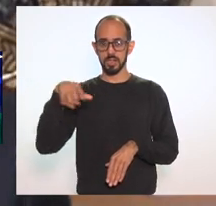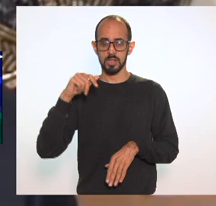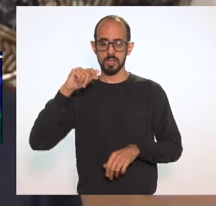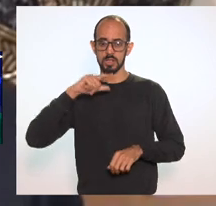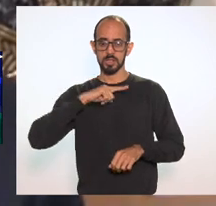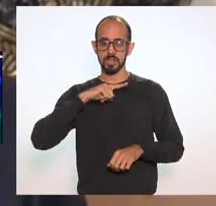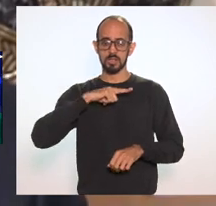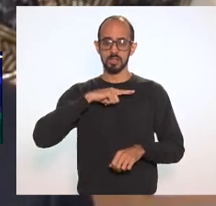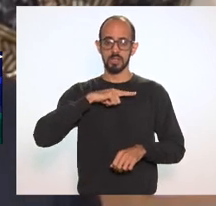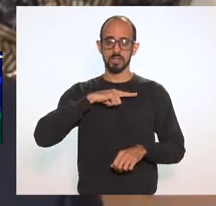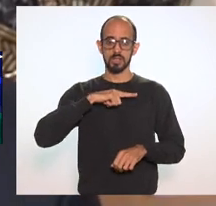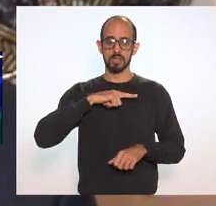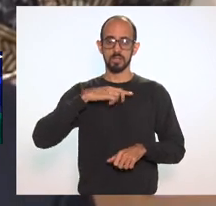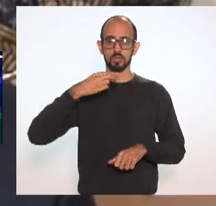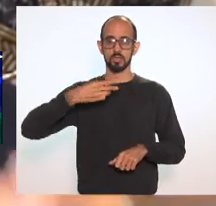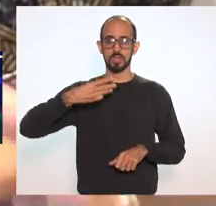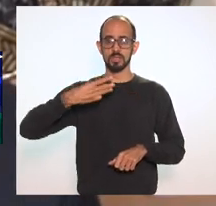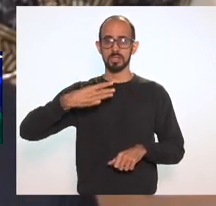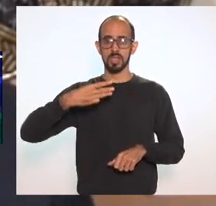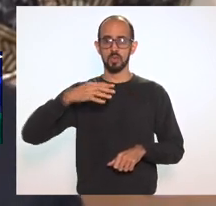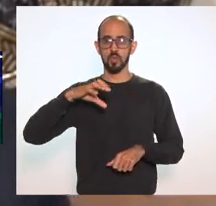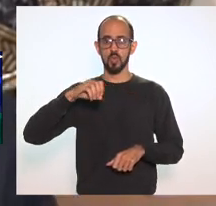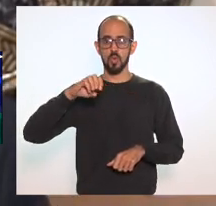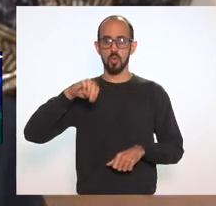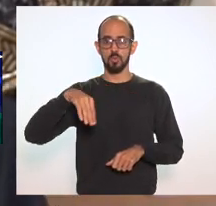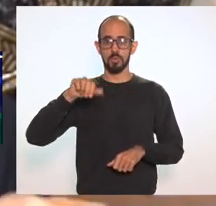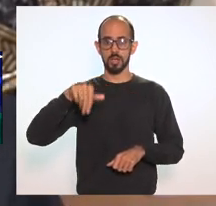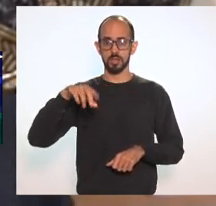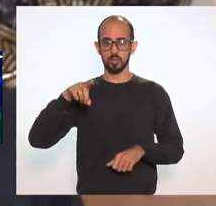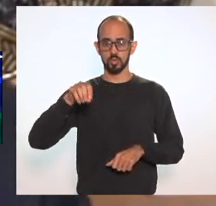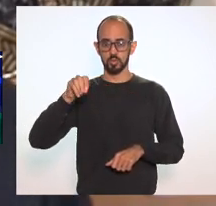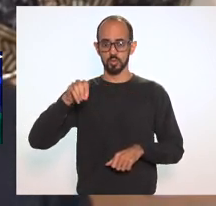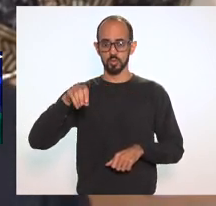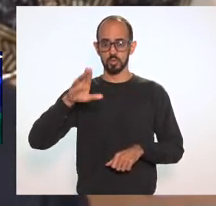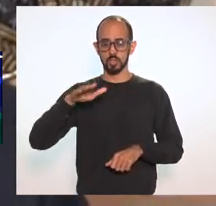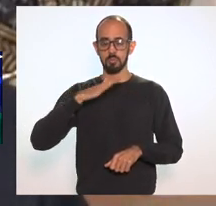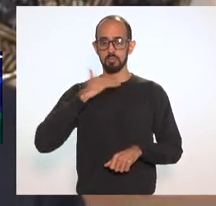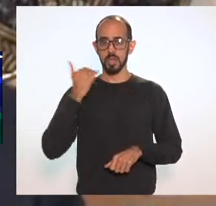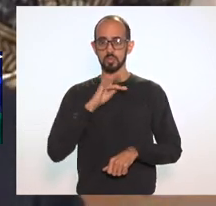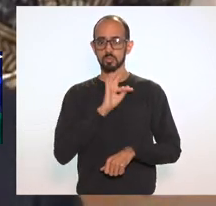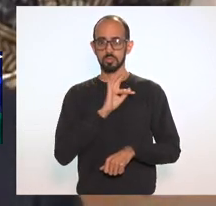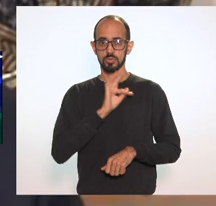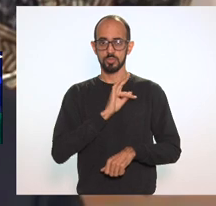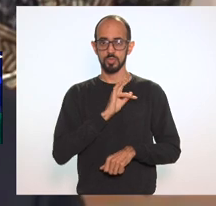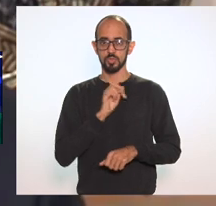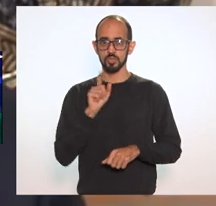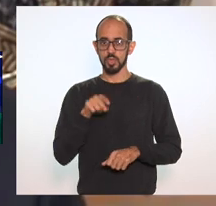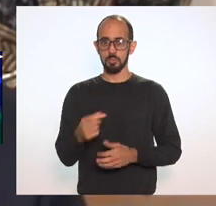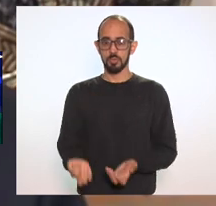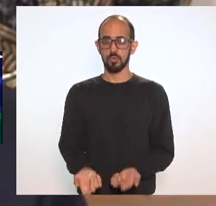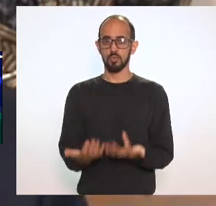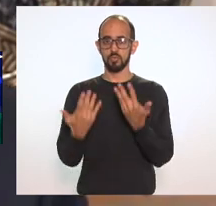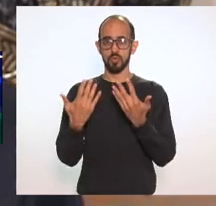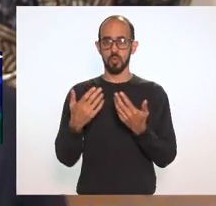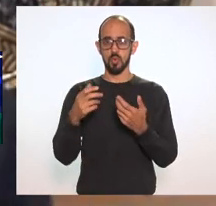imaginar o terceiro comando que mataram já o policial que já quer o fogo no Caveirão